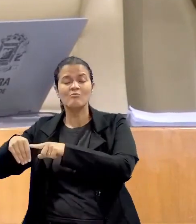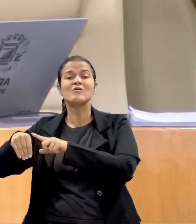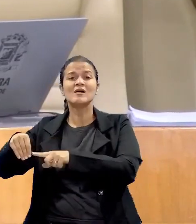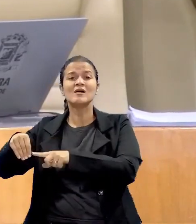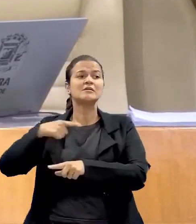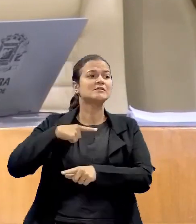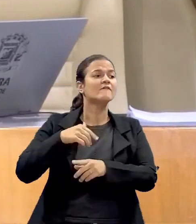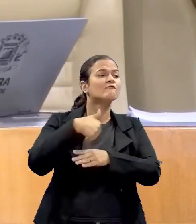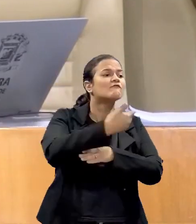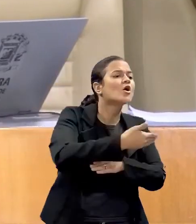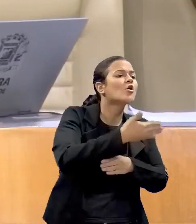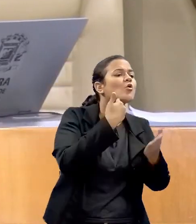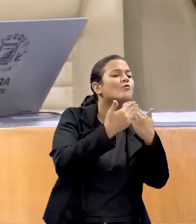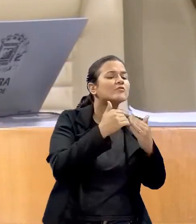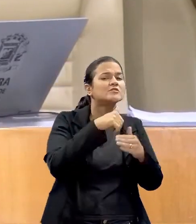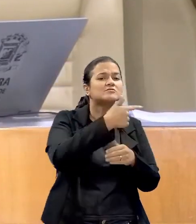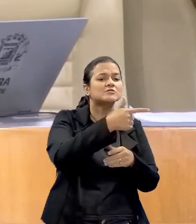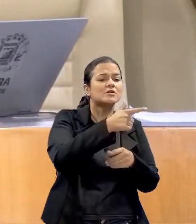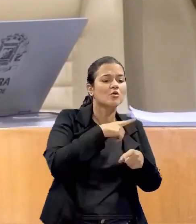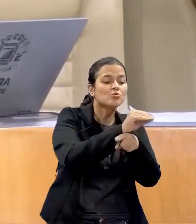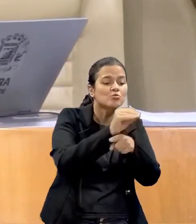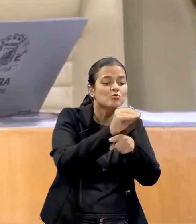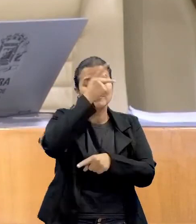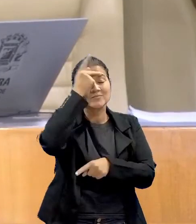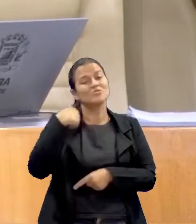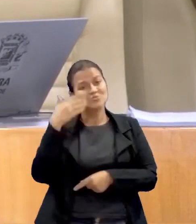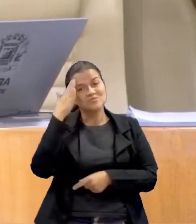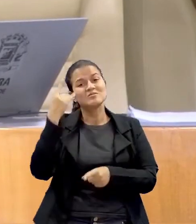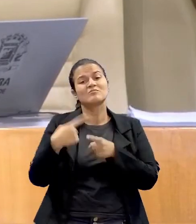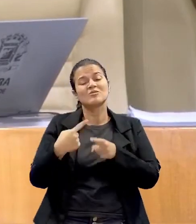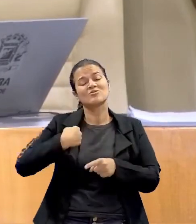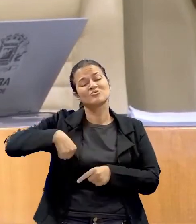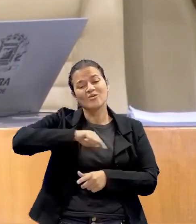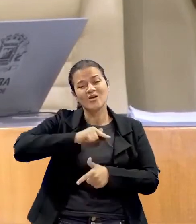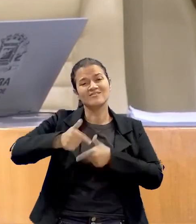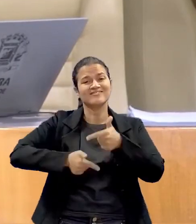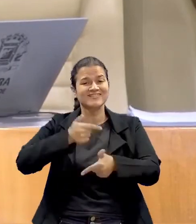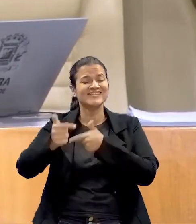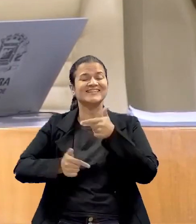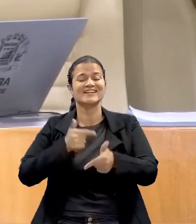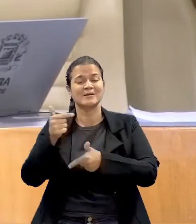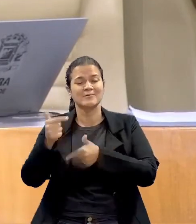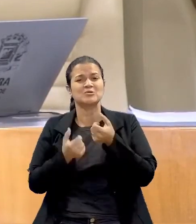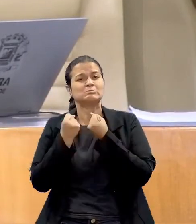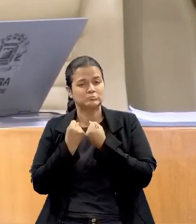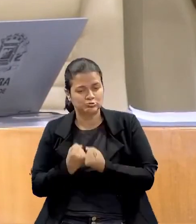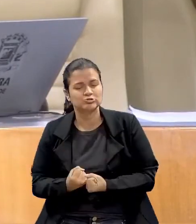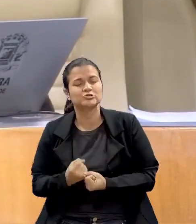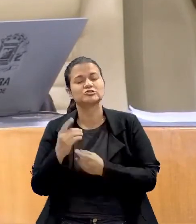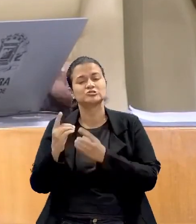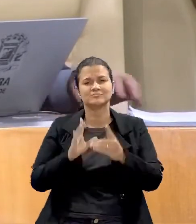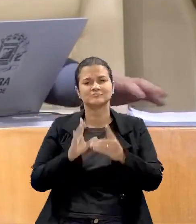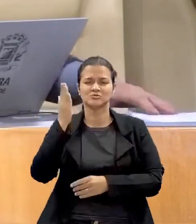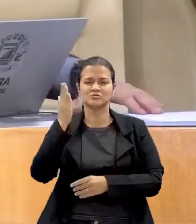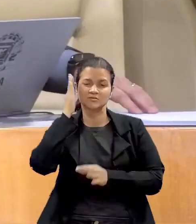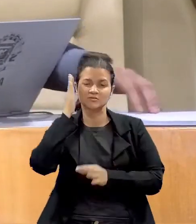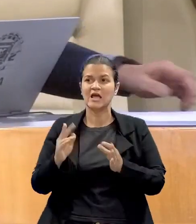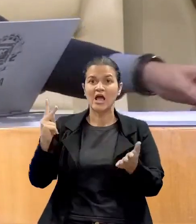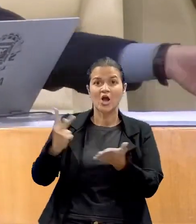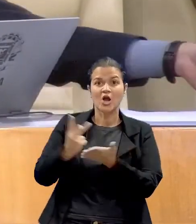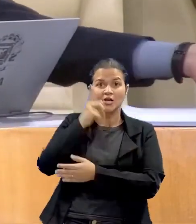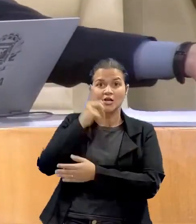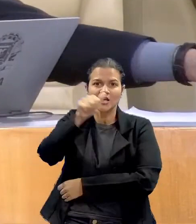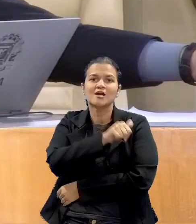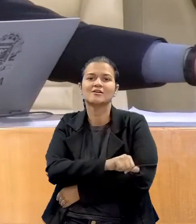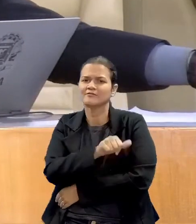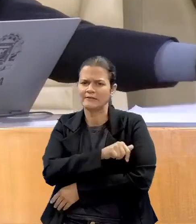atendendo uma pessoa. Eu sei porque a nossa rotina aqui é bem dinâmica. Mas com certeza, o que aconteceu no Rio de Janeiro